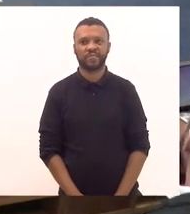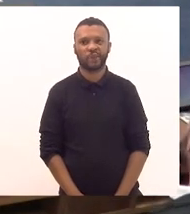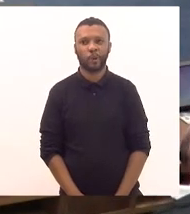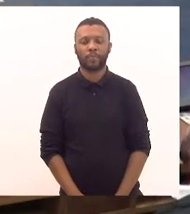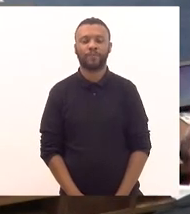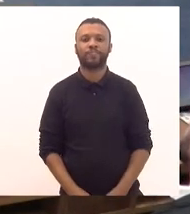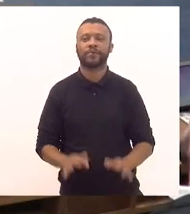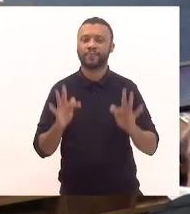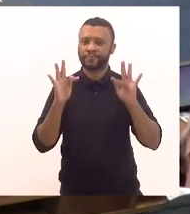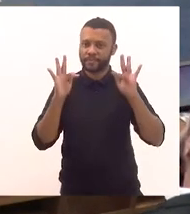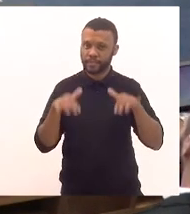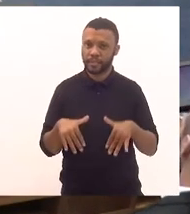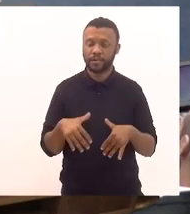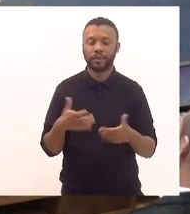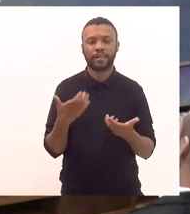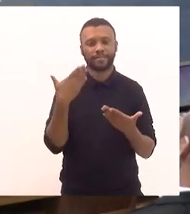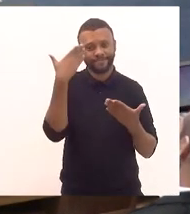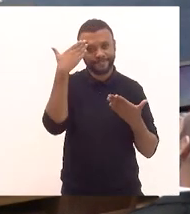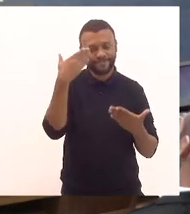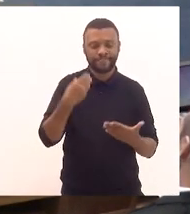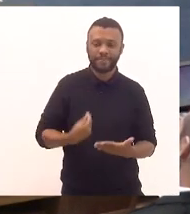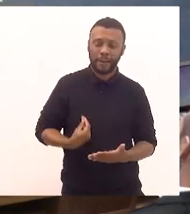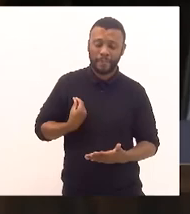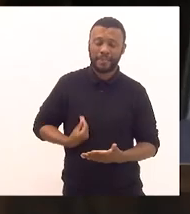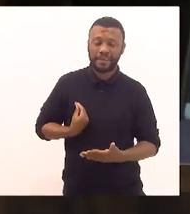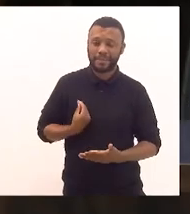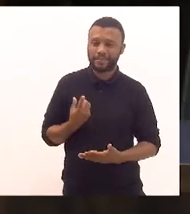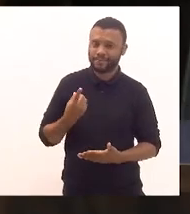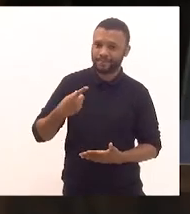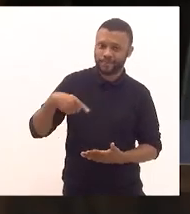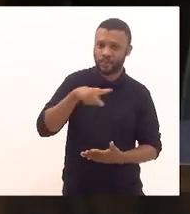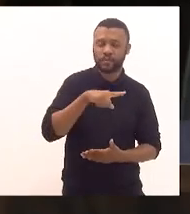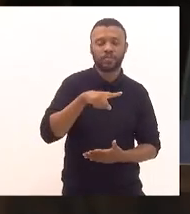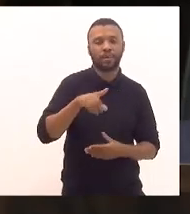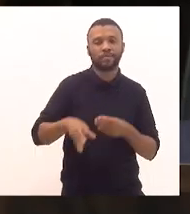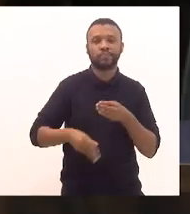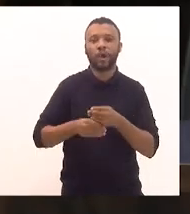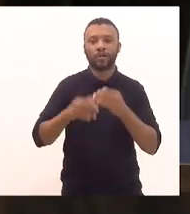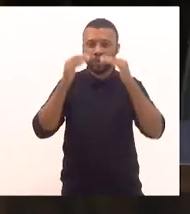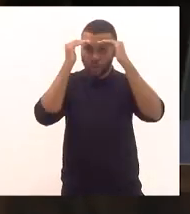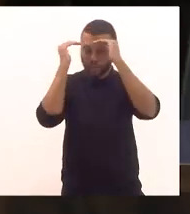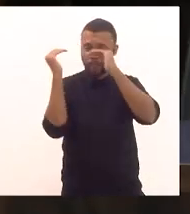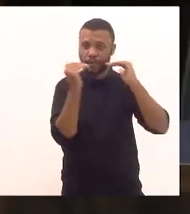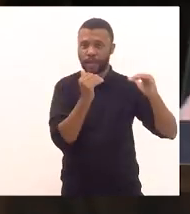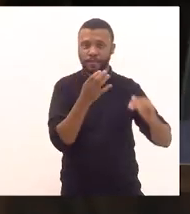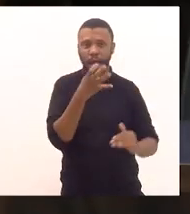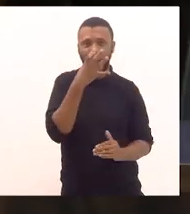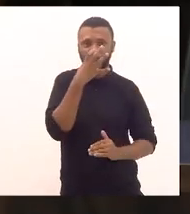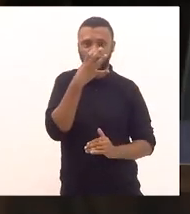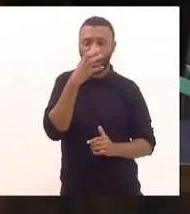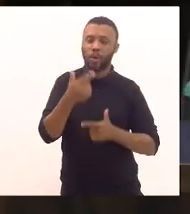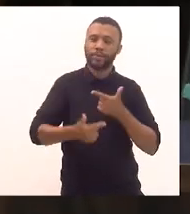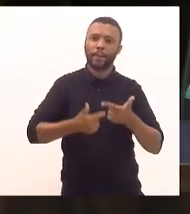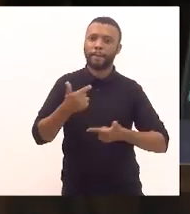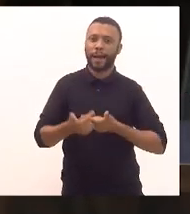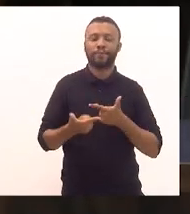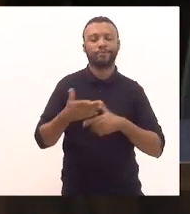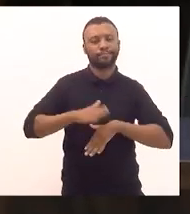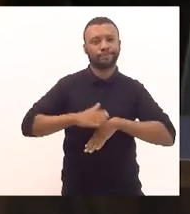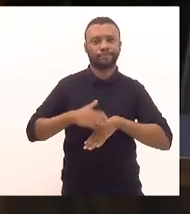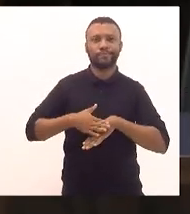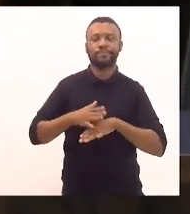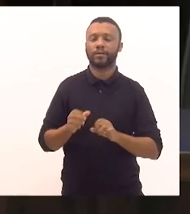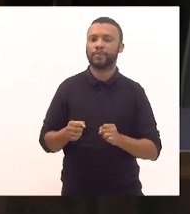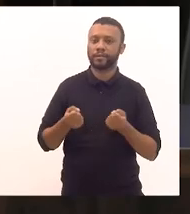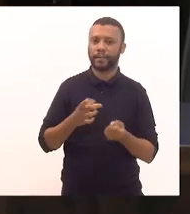e finalizando gostaria de agradecer a presença de todos reter ao nosso respeito admiração ao trabalho desenvolvido pelas defensoras e defensores